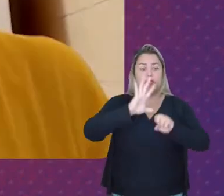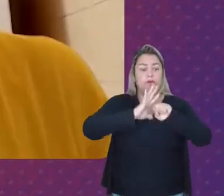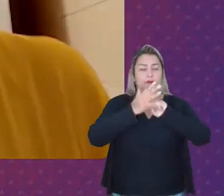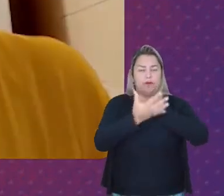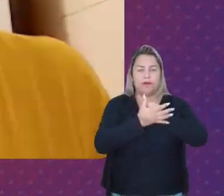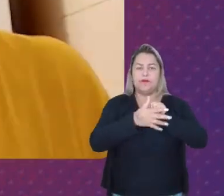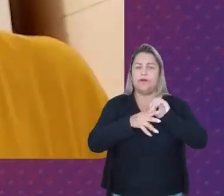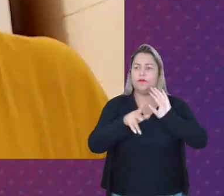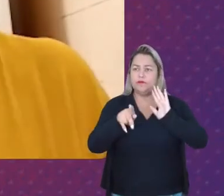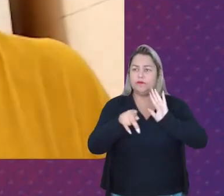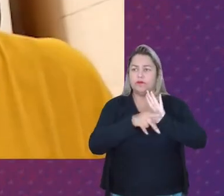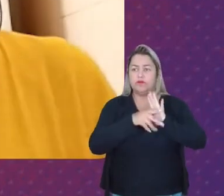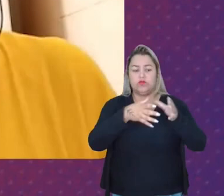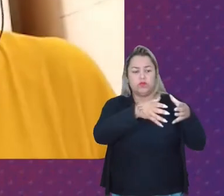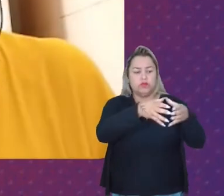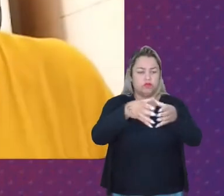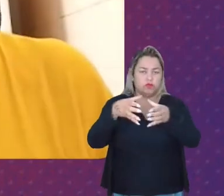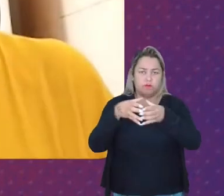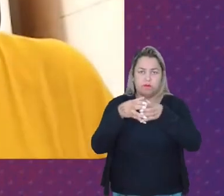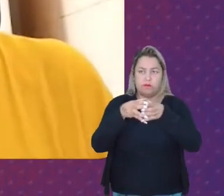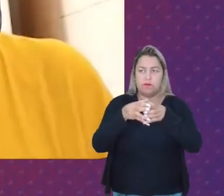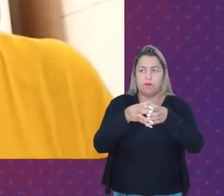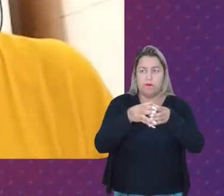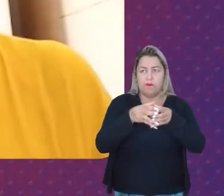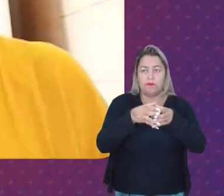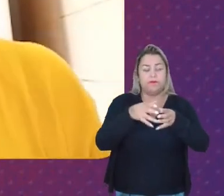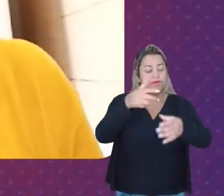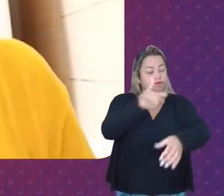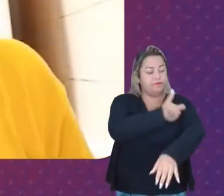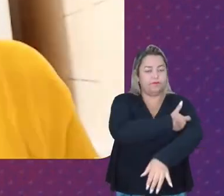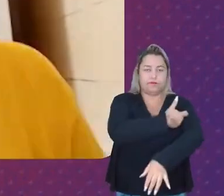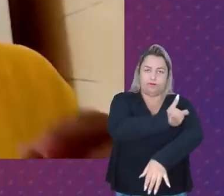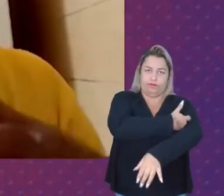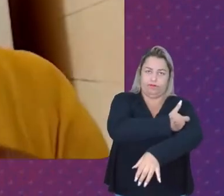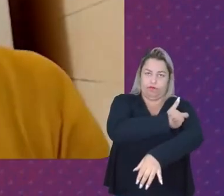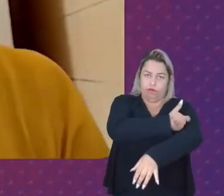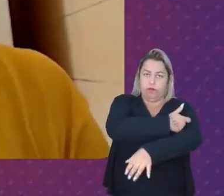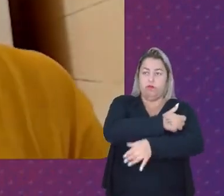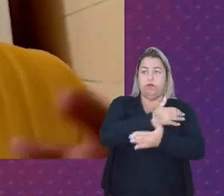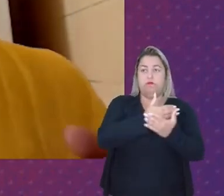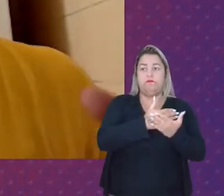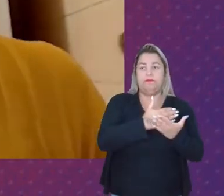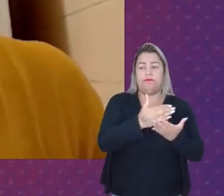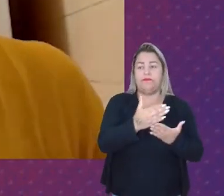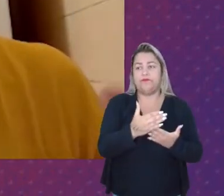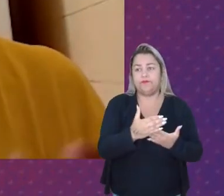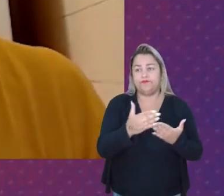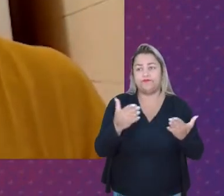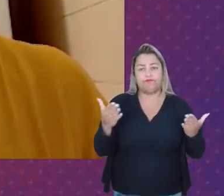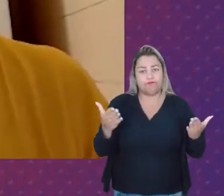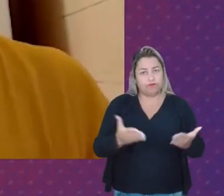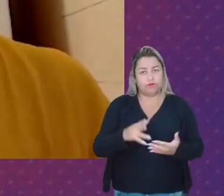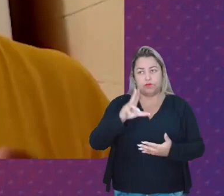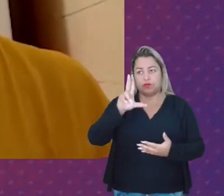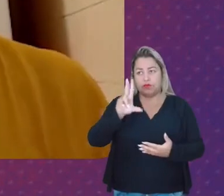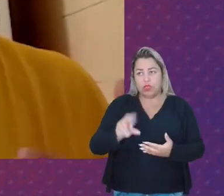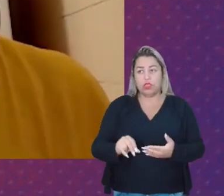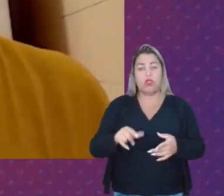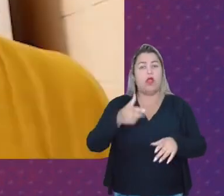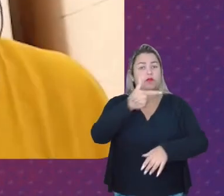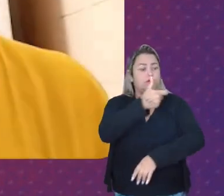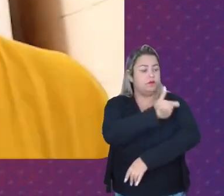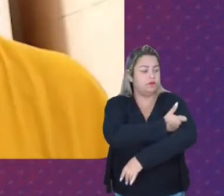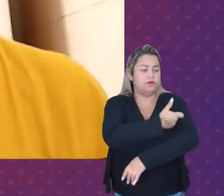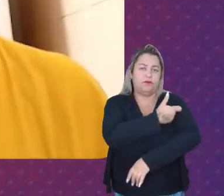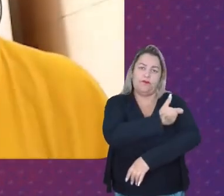como prioridade nos grupos de vacinação, né? Porque quando começou foi aquela questão, hoje não, hoje você está tomando a